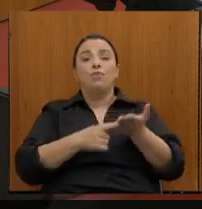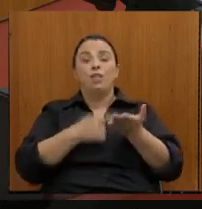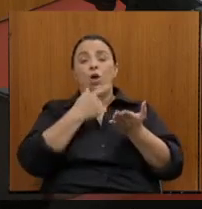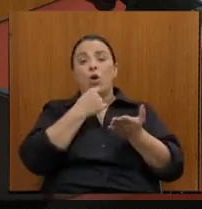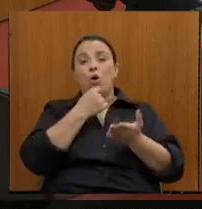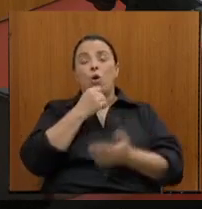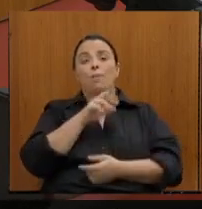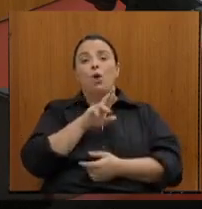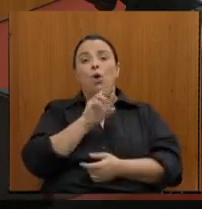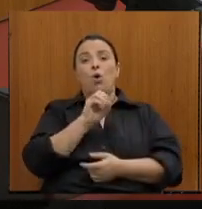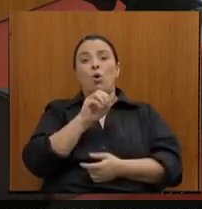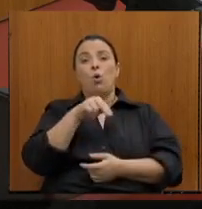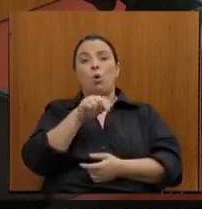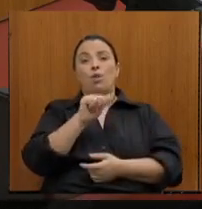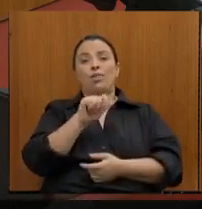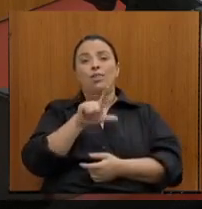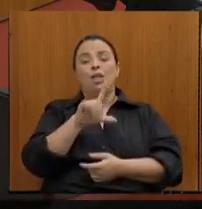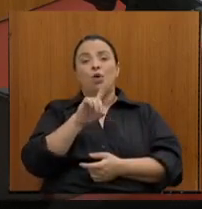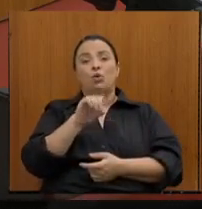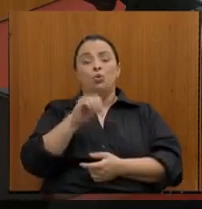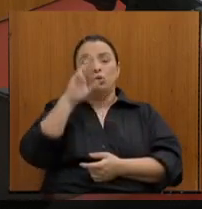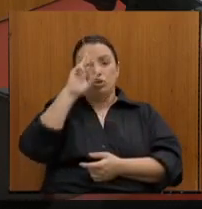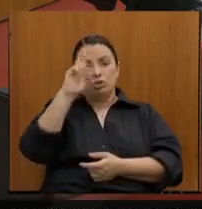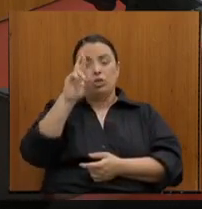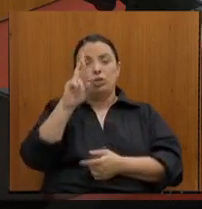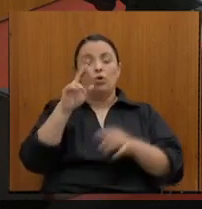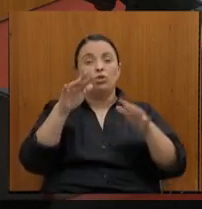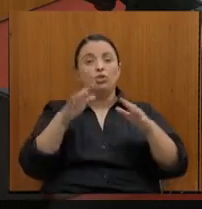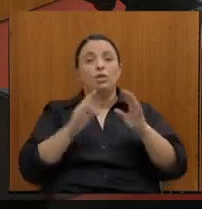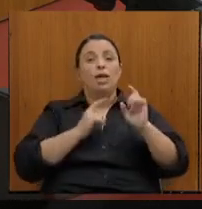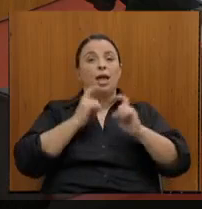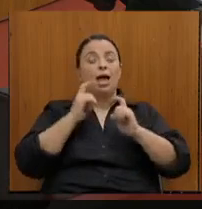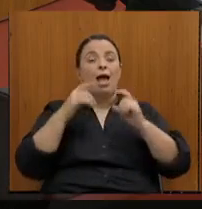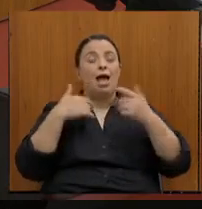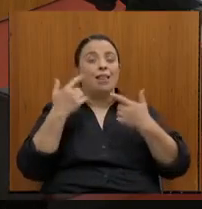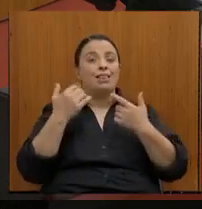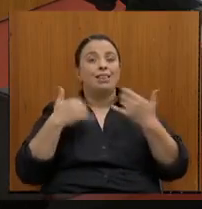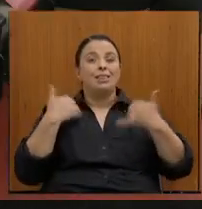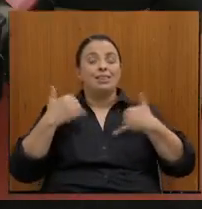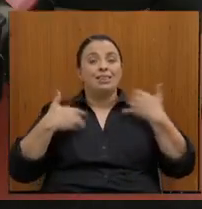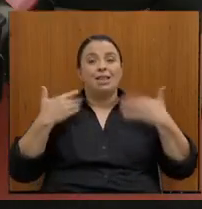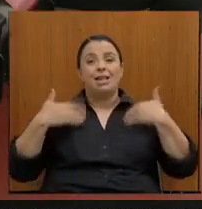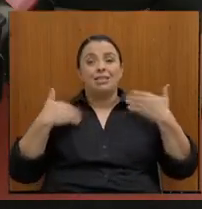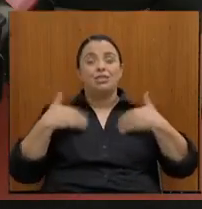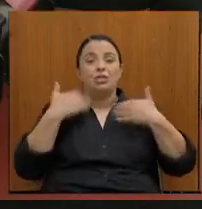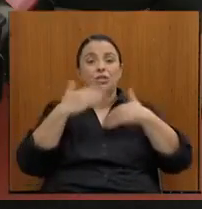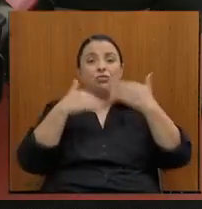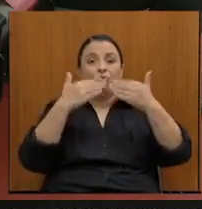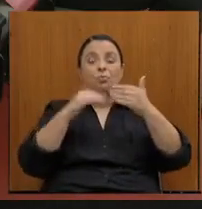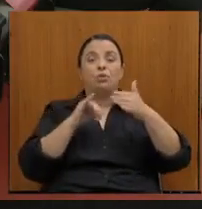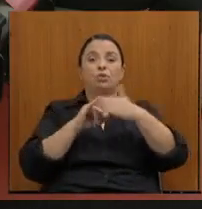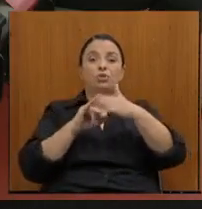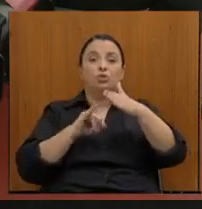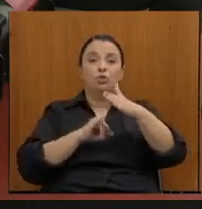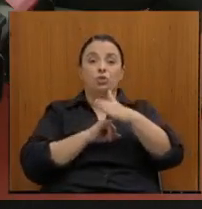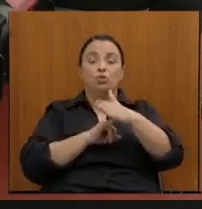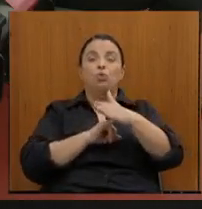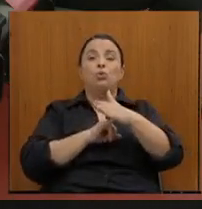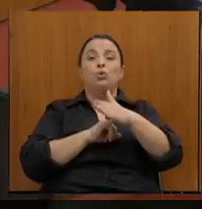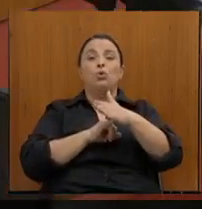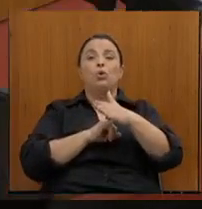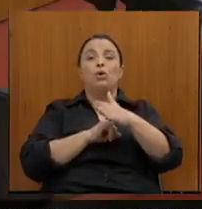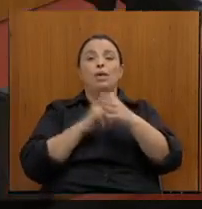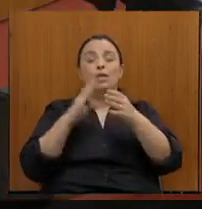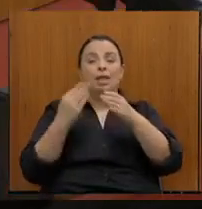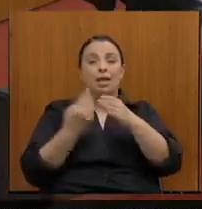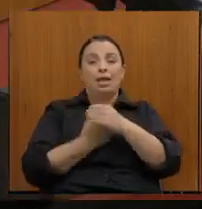Ronaldo Alexandre barquette diretor de atração de investimentos Instituto de desenvolvimento Integrado de Minas Gerais representando o seu João Paulo Braga